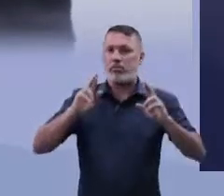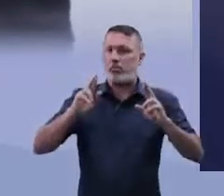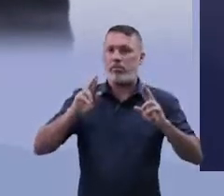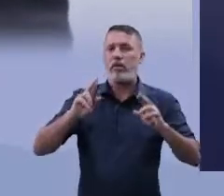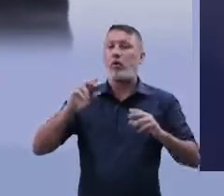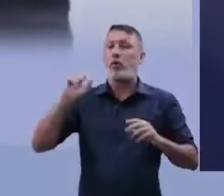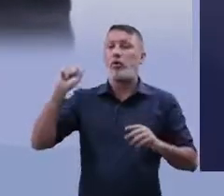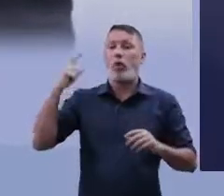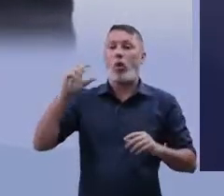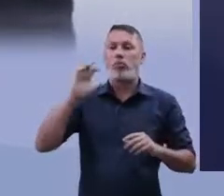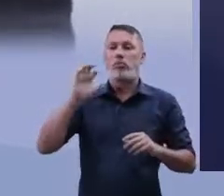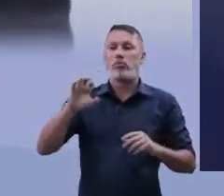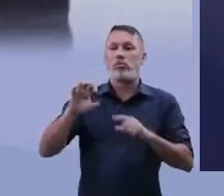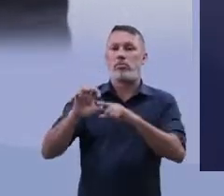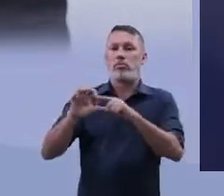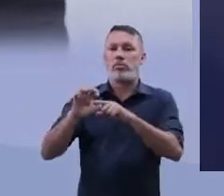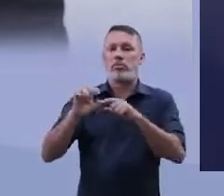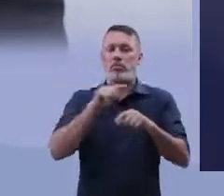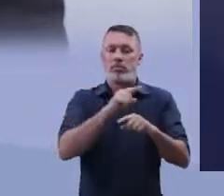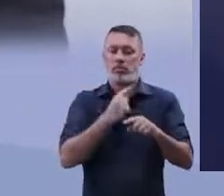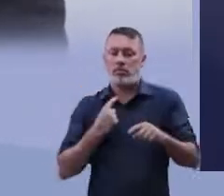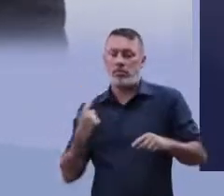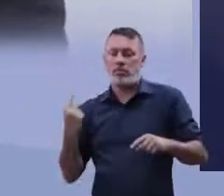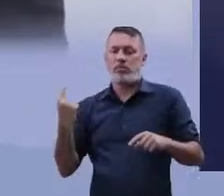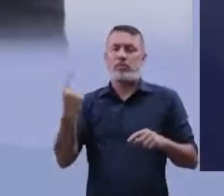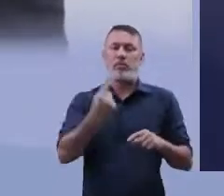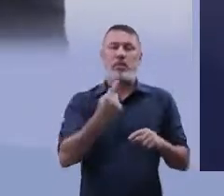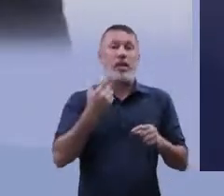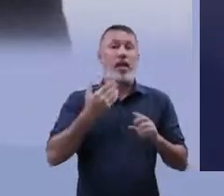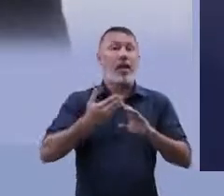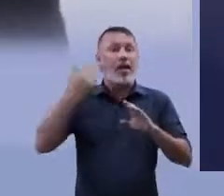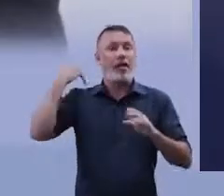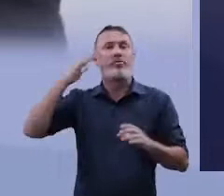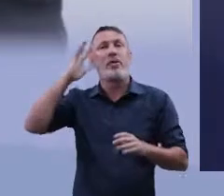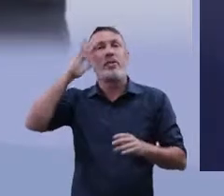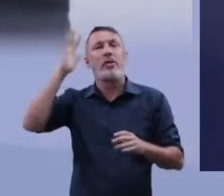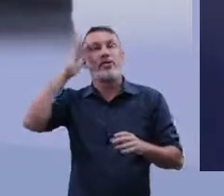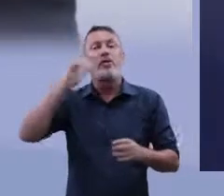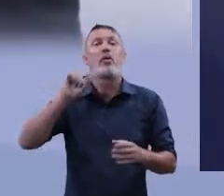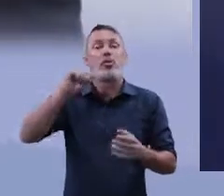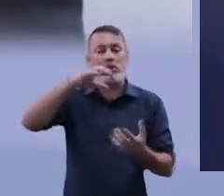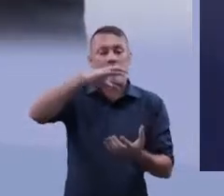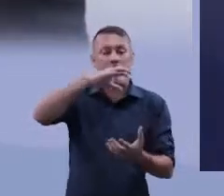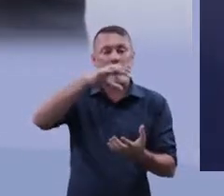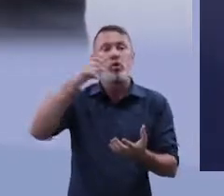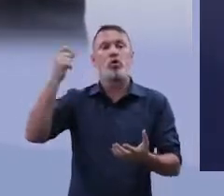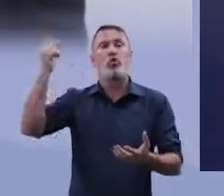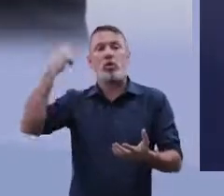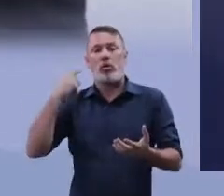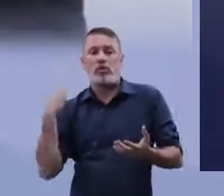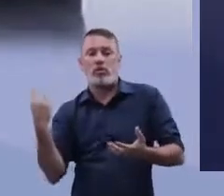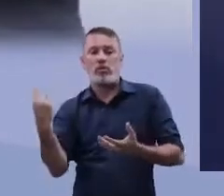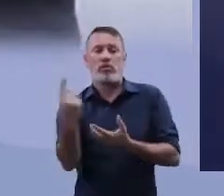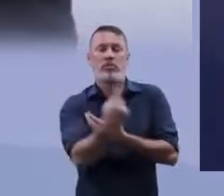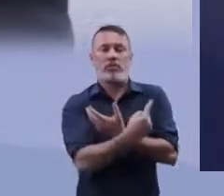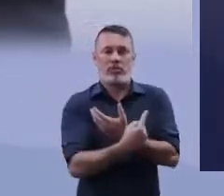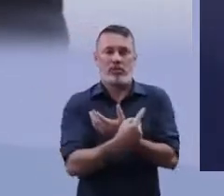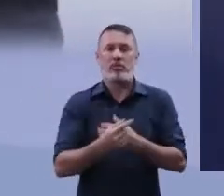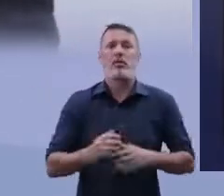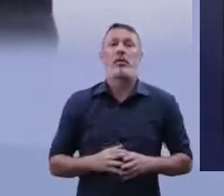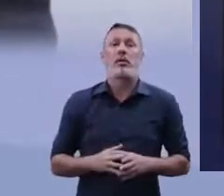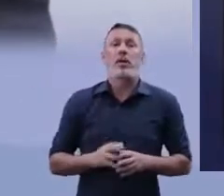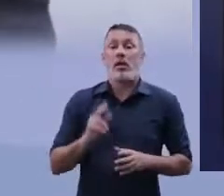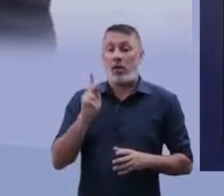era o centro, né? O Sol estava no centro do processo. Então, saímos de um geocentrismo para um heliocentrismo. O que Kant